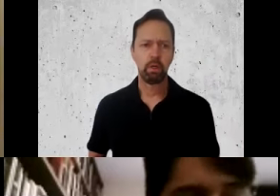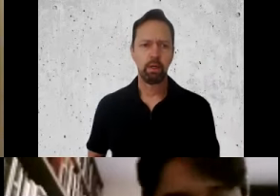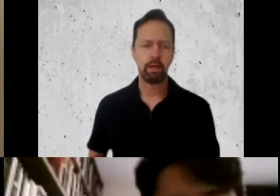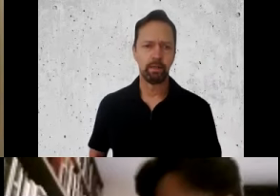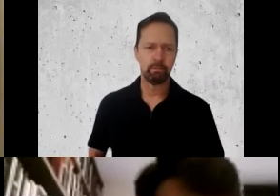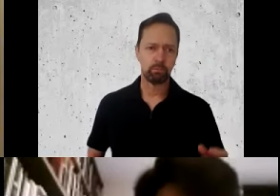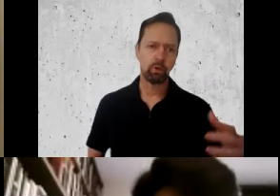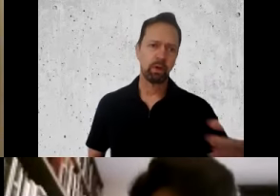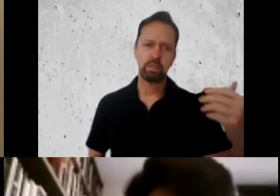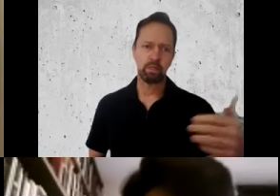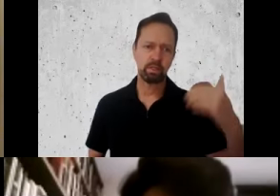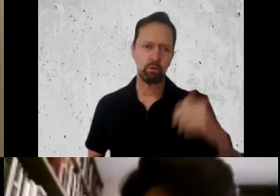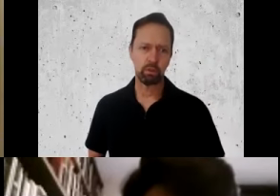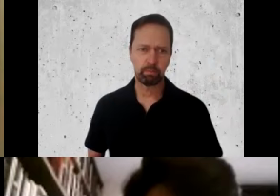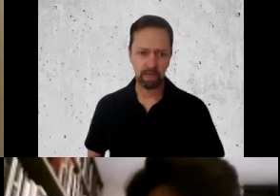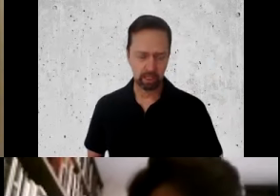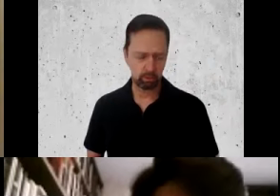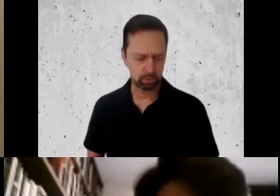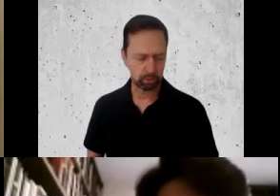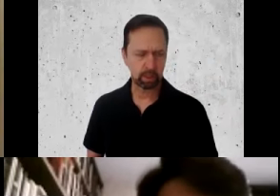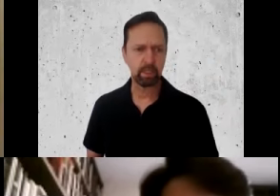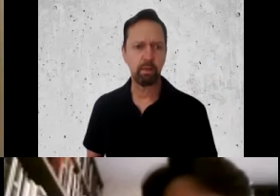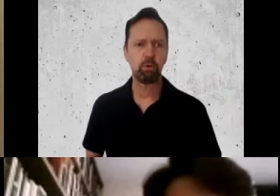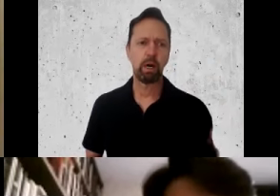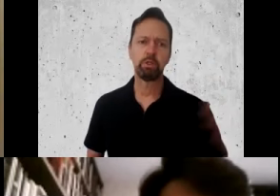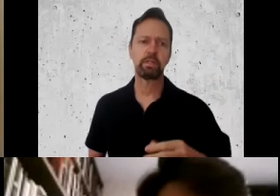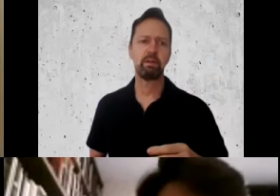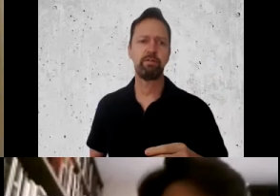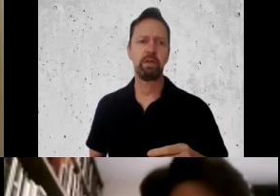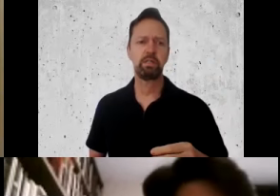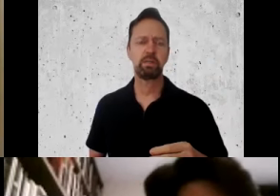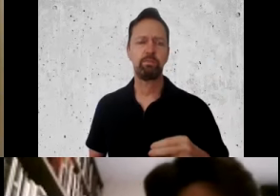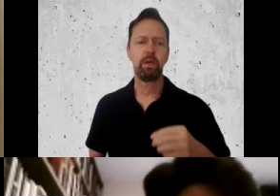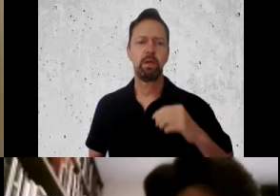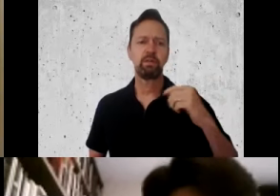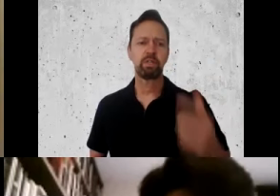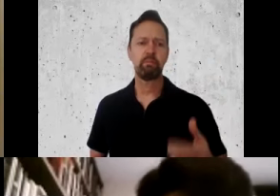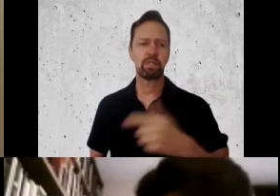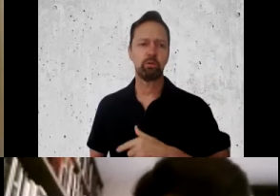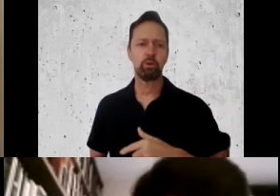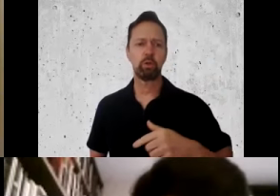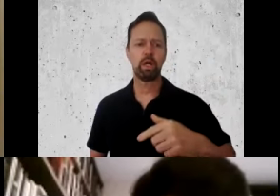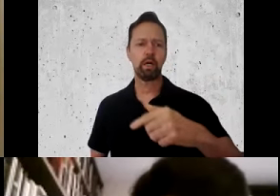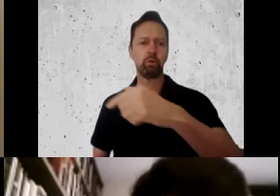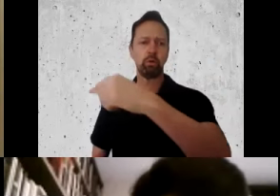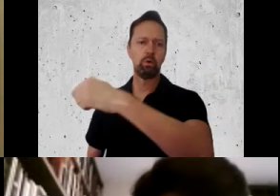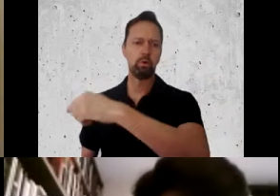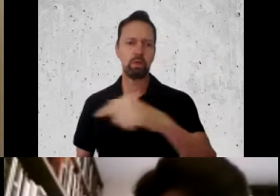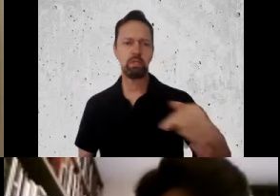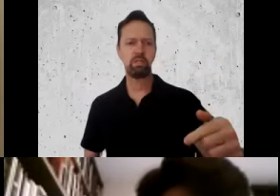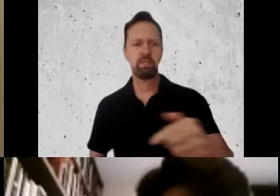for. Qualquer coisa assim do seu passado acadêmico, aonde que você fez? Se você é mestrado,